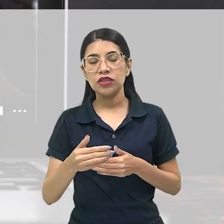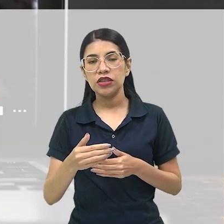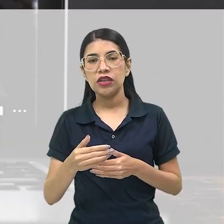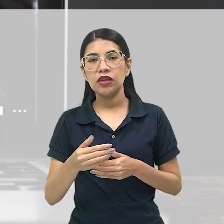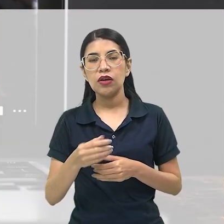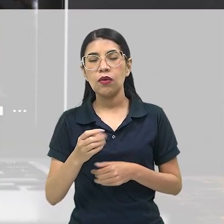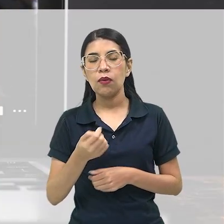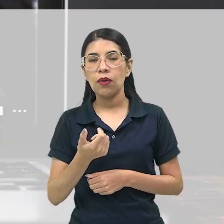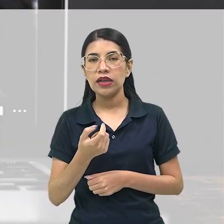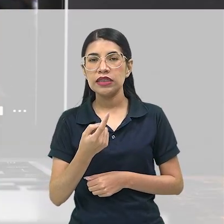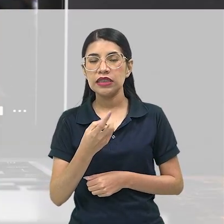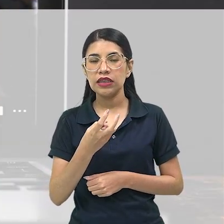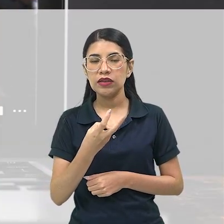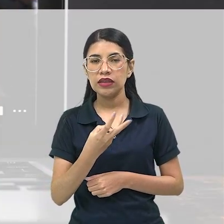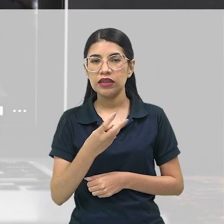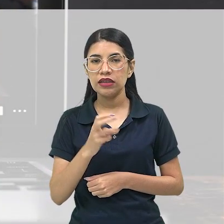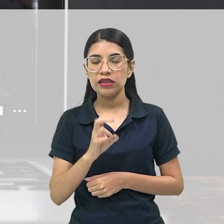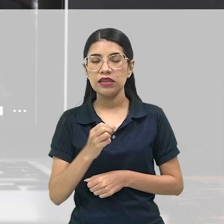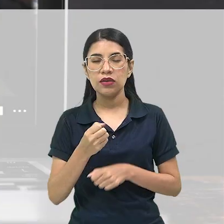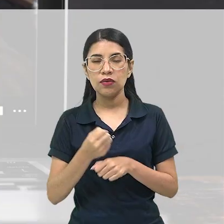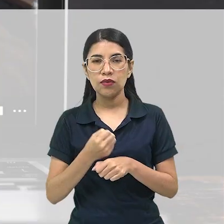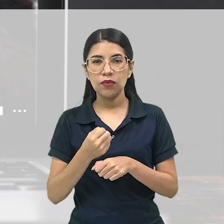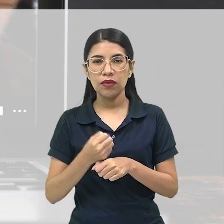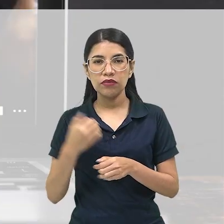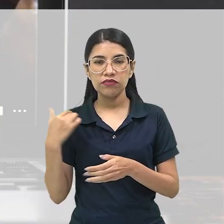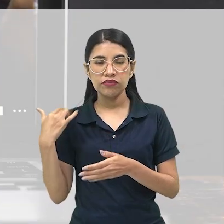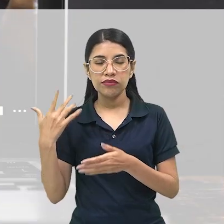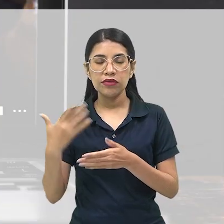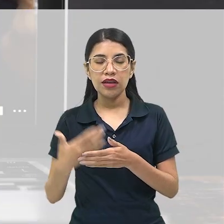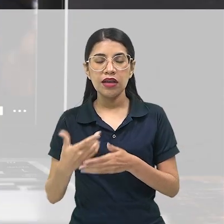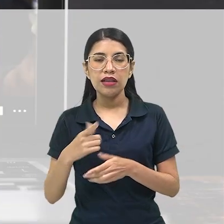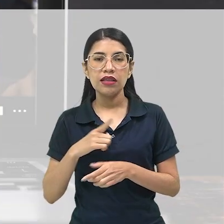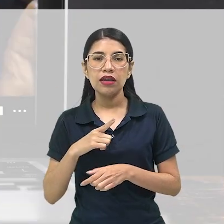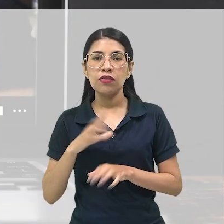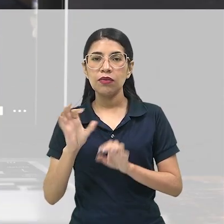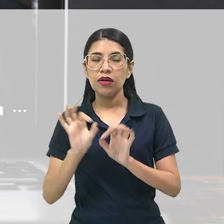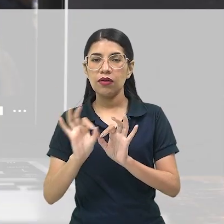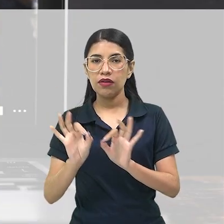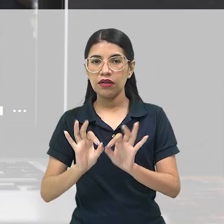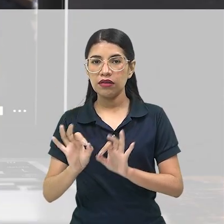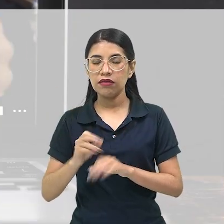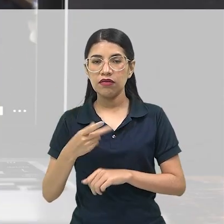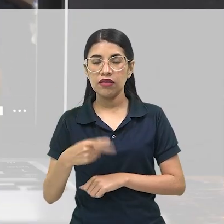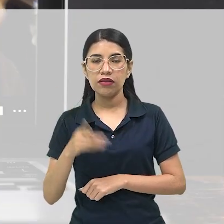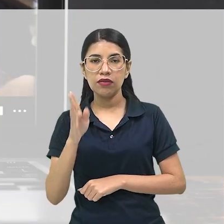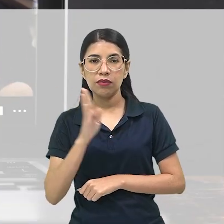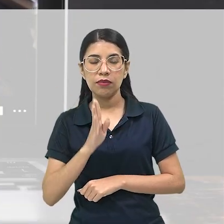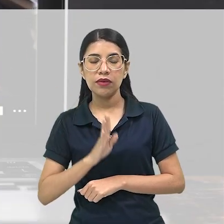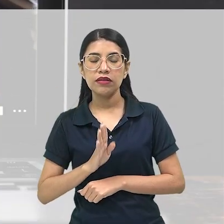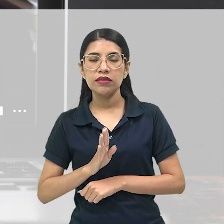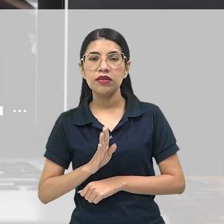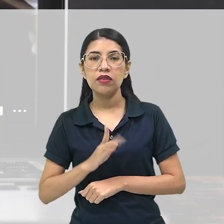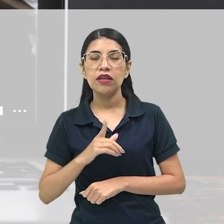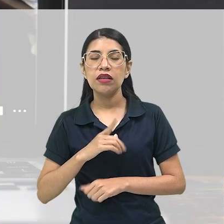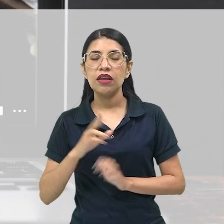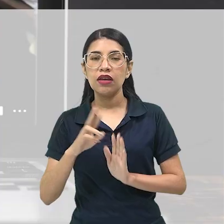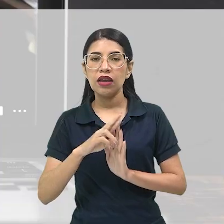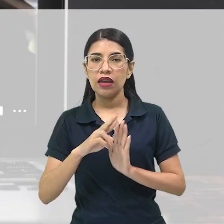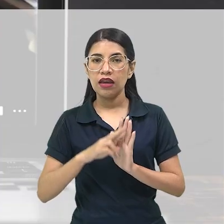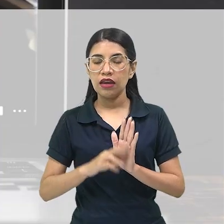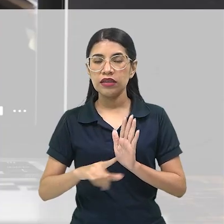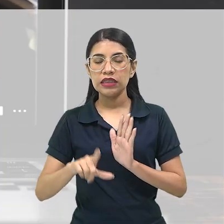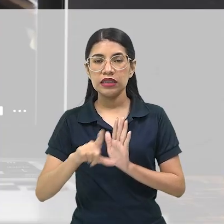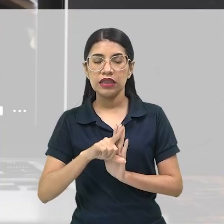quase 135 anos, nós temos uma estruturação no nosso país de normas e legislações